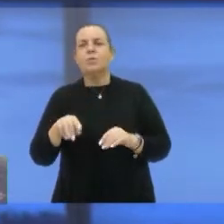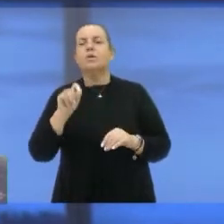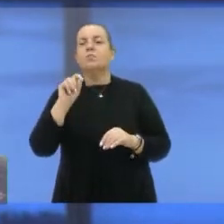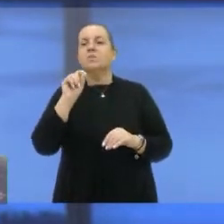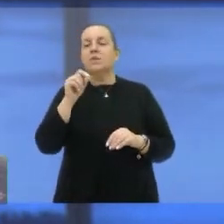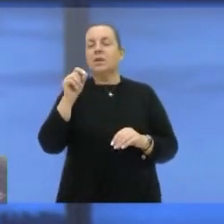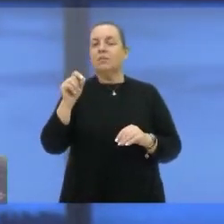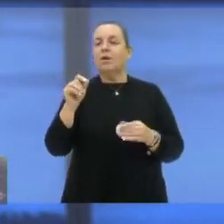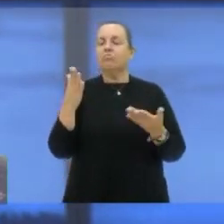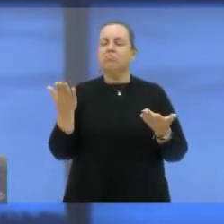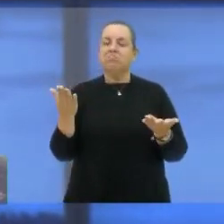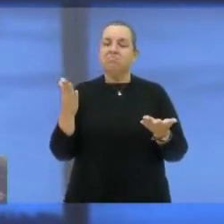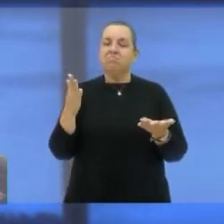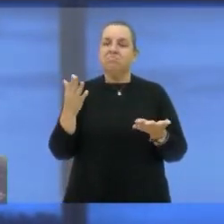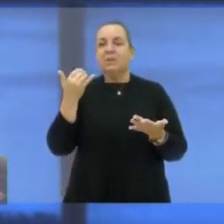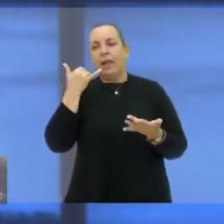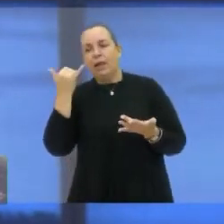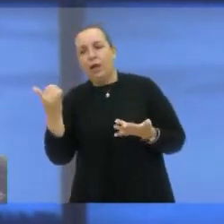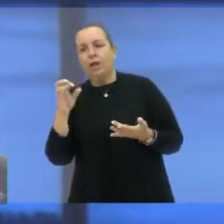no